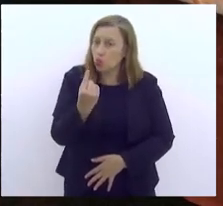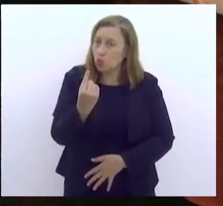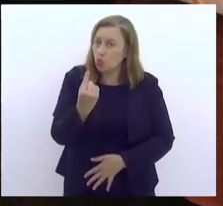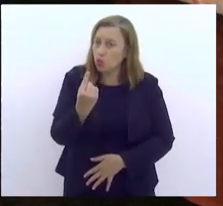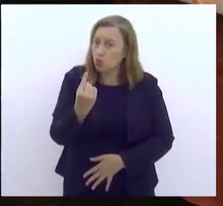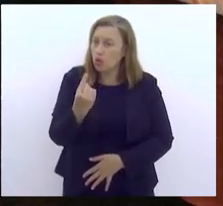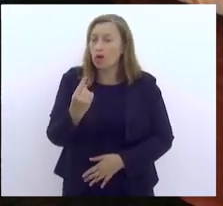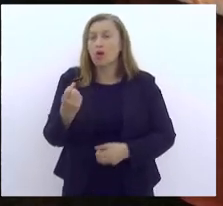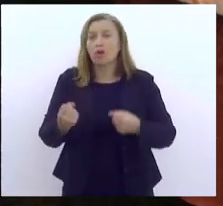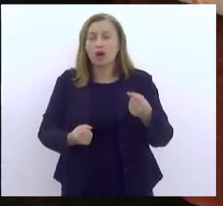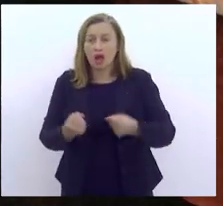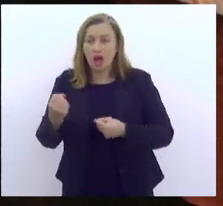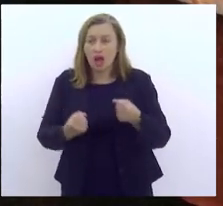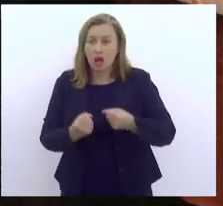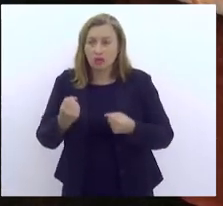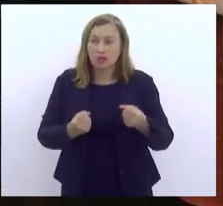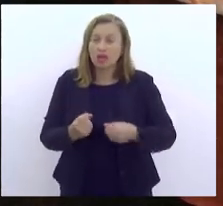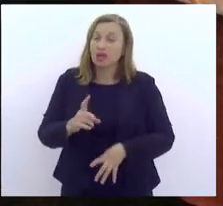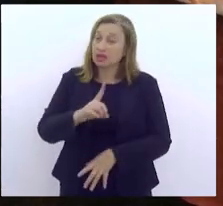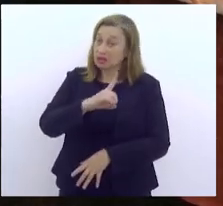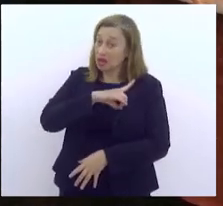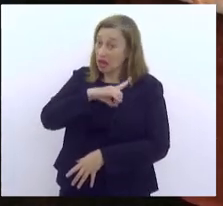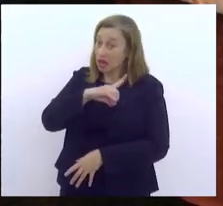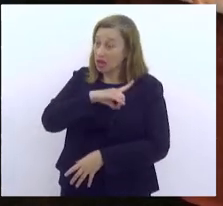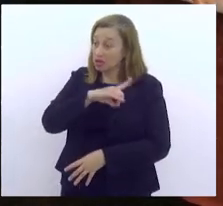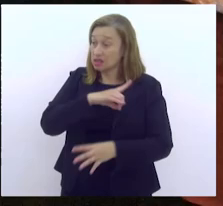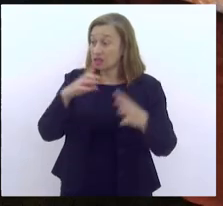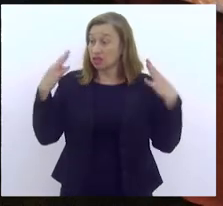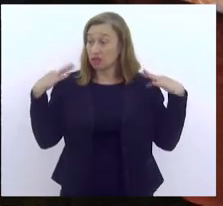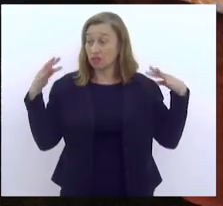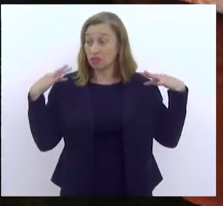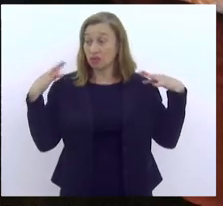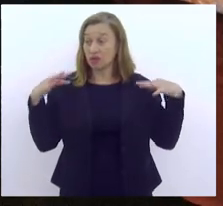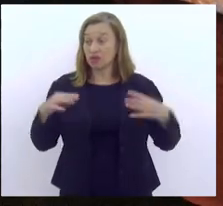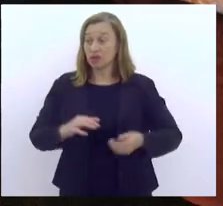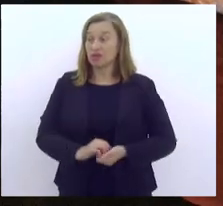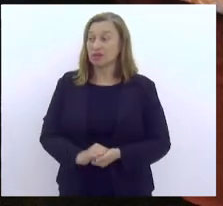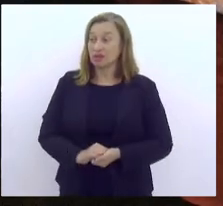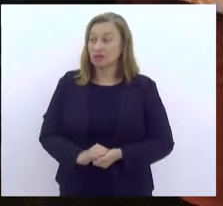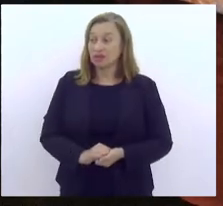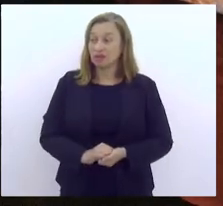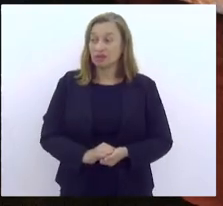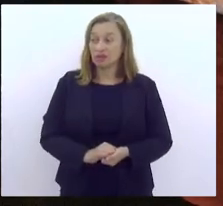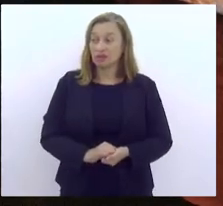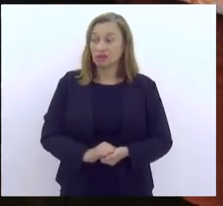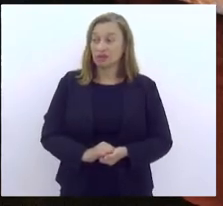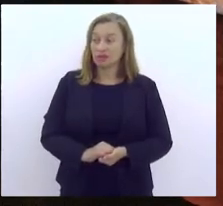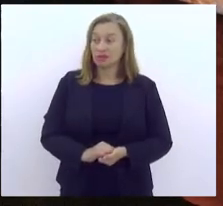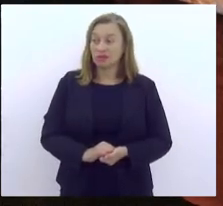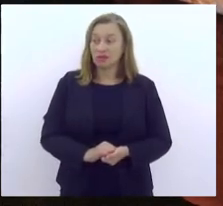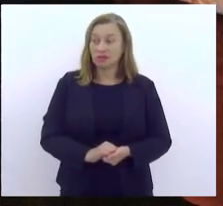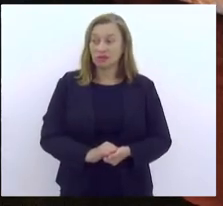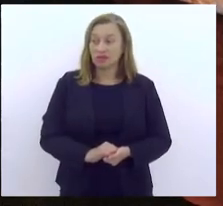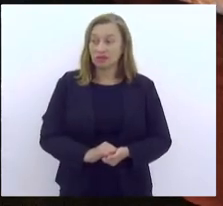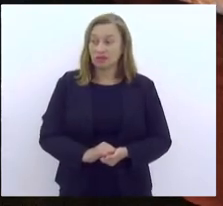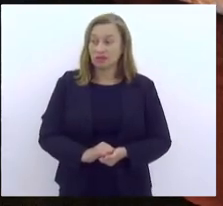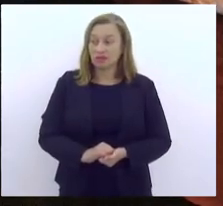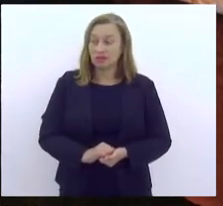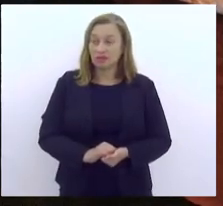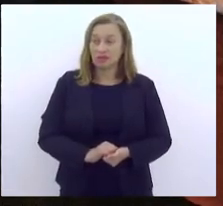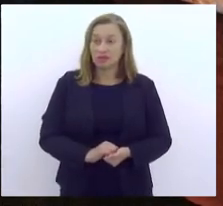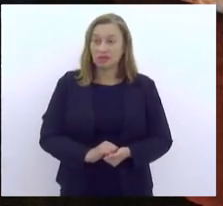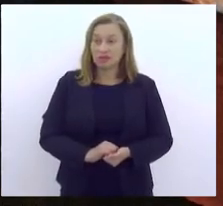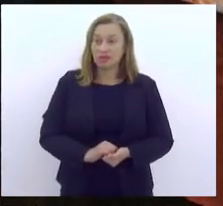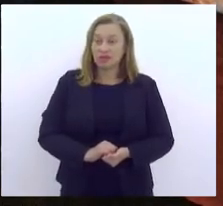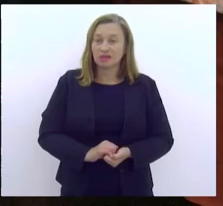Delegacia do Turista ali, né? Porque a gente tem blitz do Detran, a gente tem blitz do Detro, a gente tem blitz da Lei